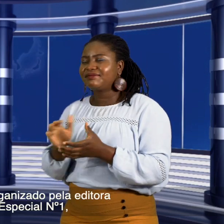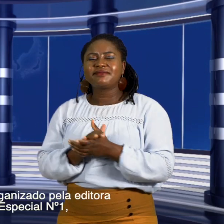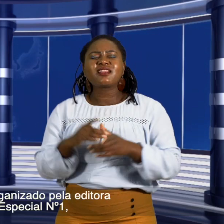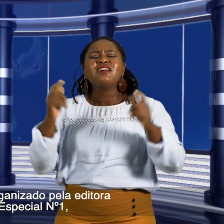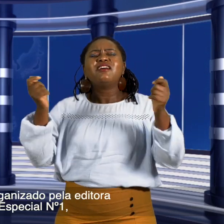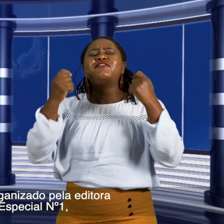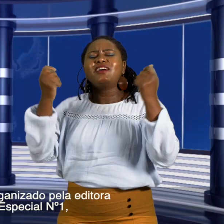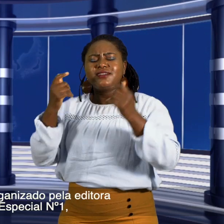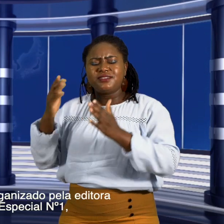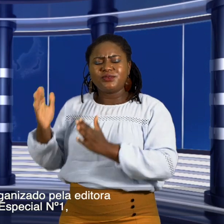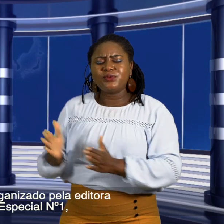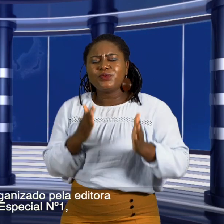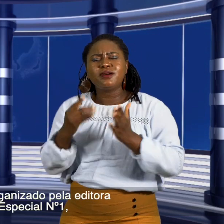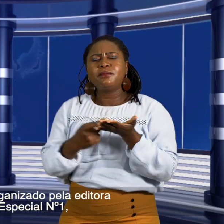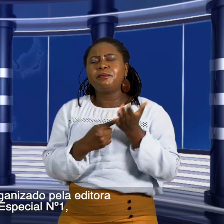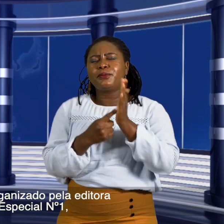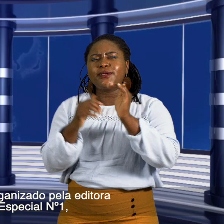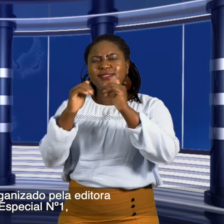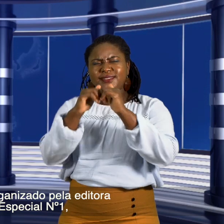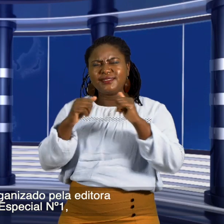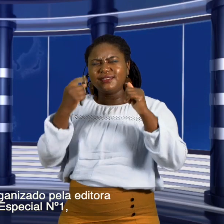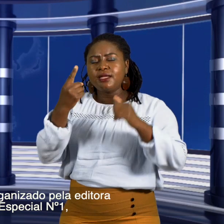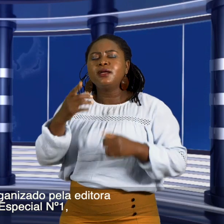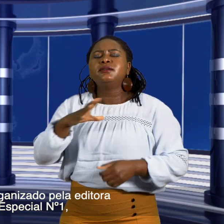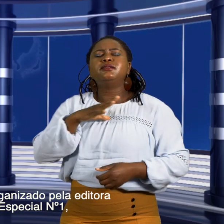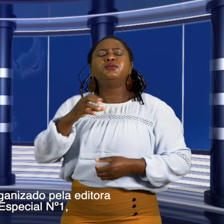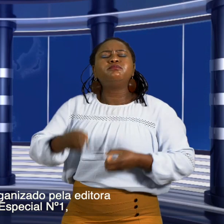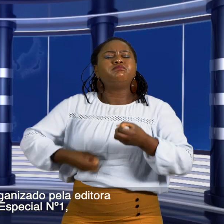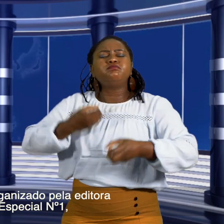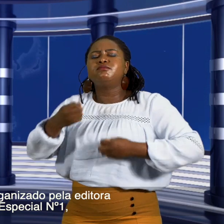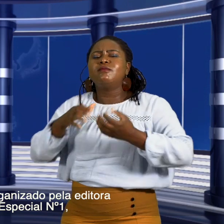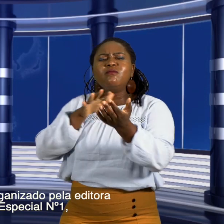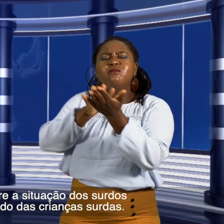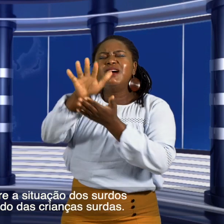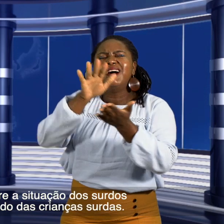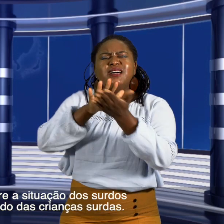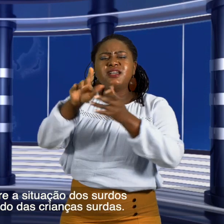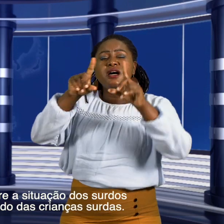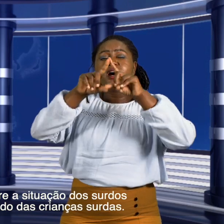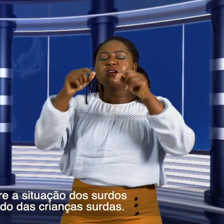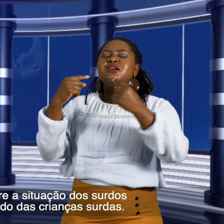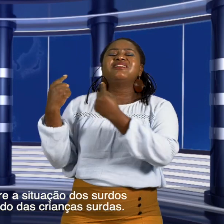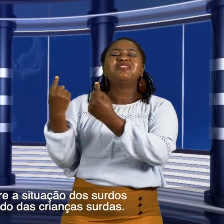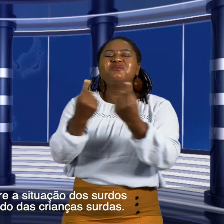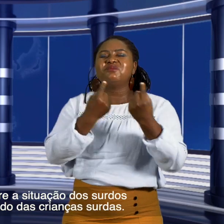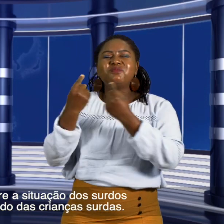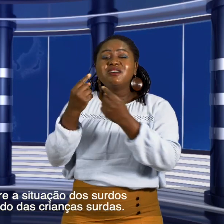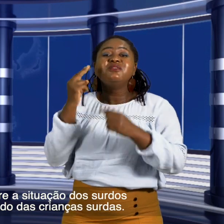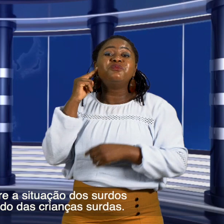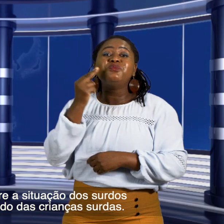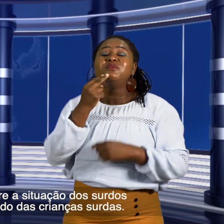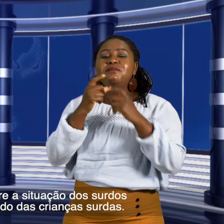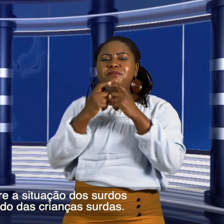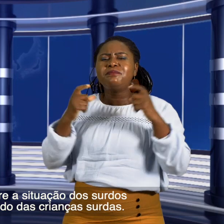Num evento que foi organizado pela editora e pela Escola Especial Nº 1, o objetivo é refletir sobre a